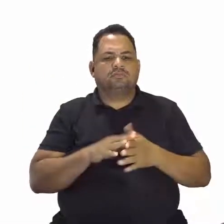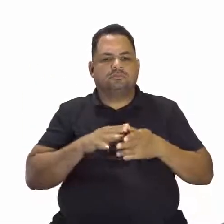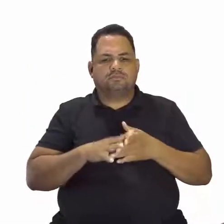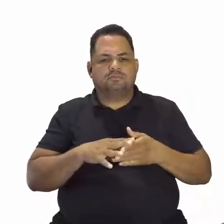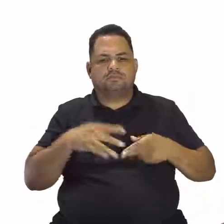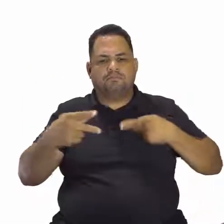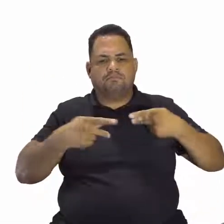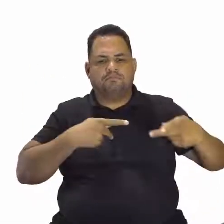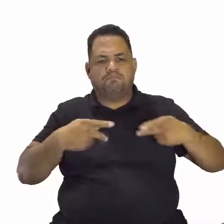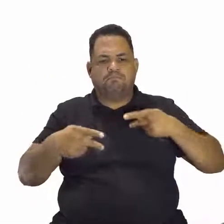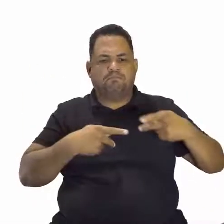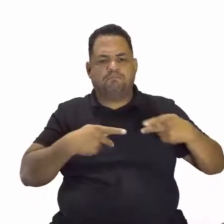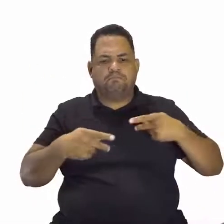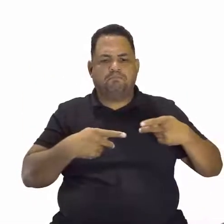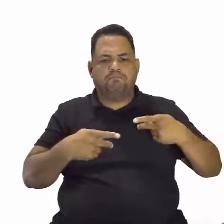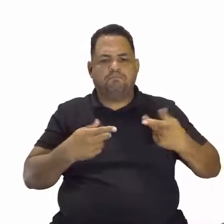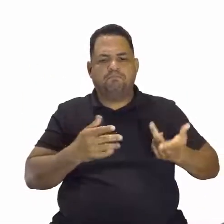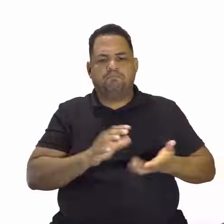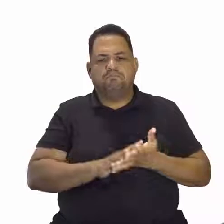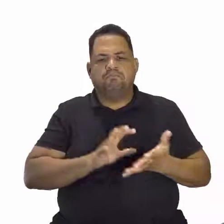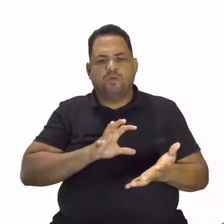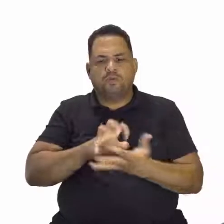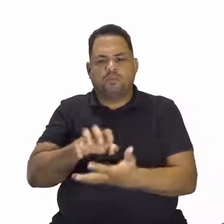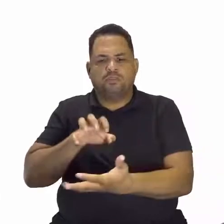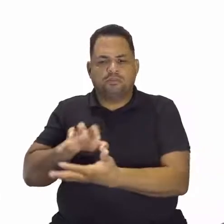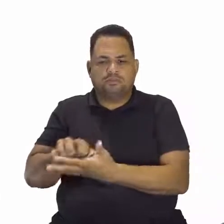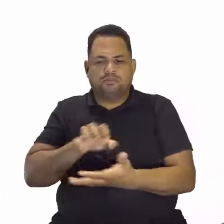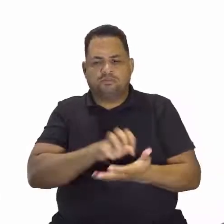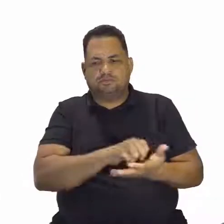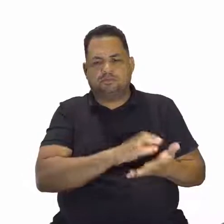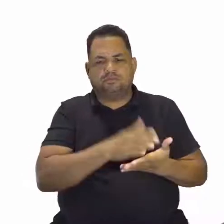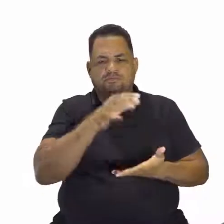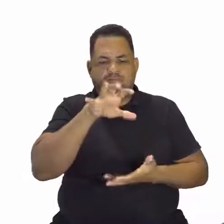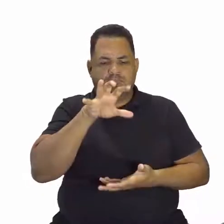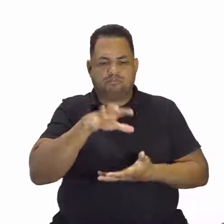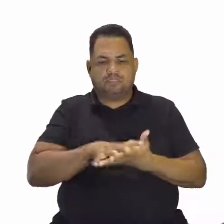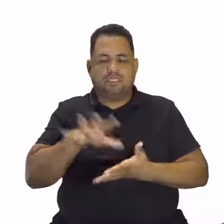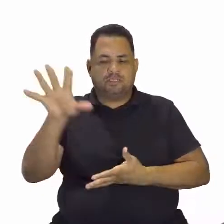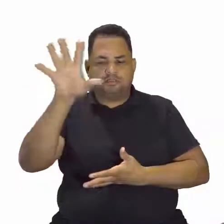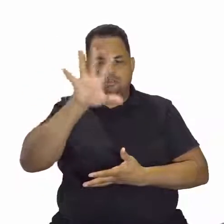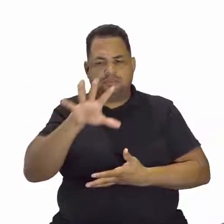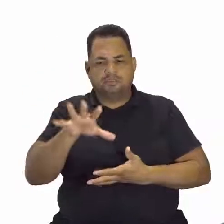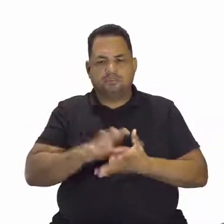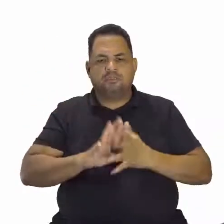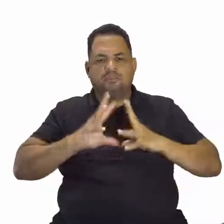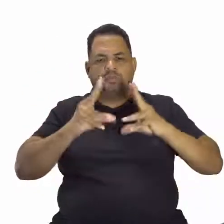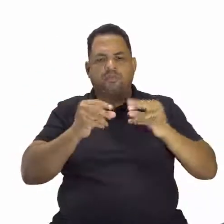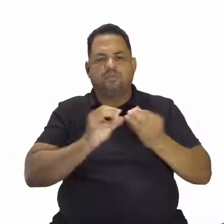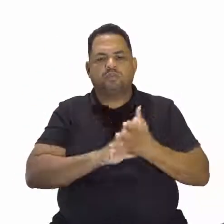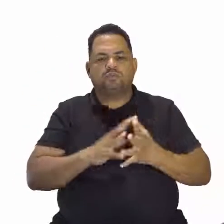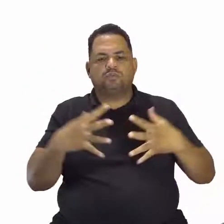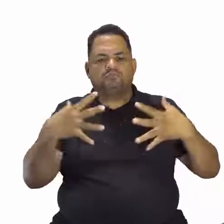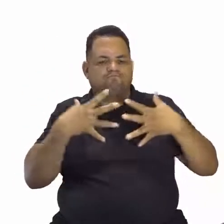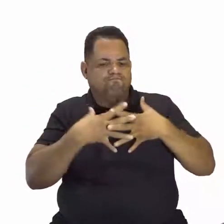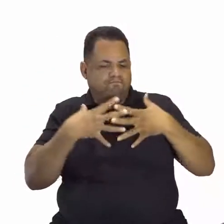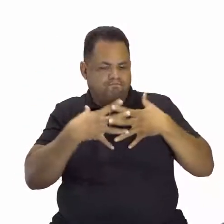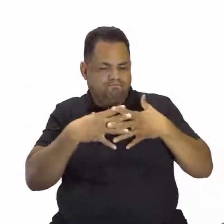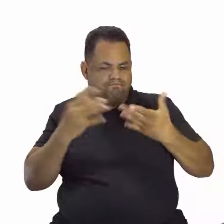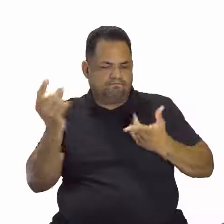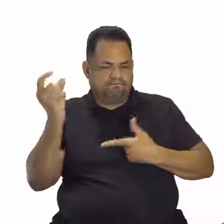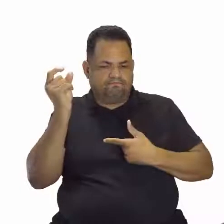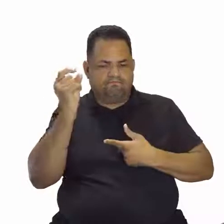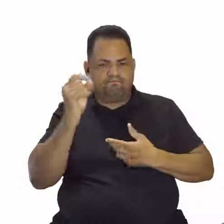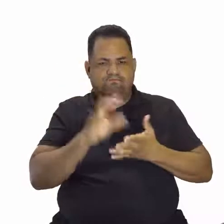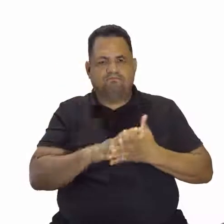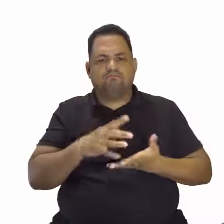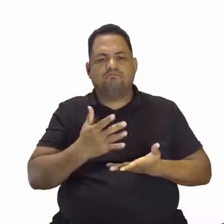aí de colonização para essa região, né? Com toda a sua complexidade, que com